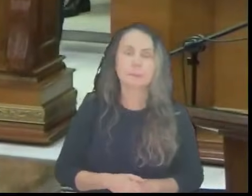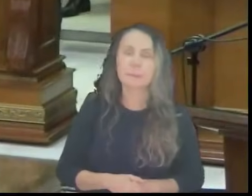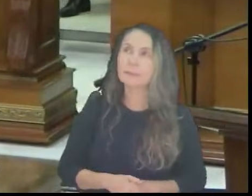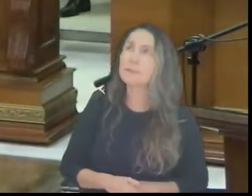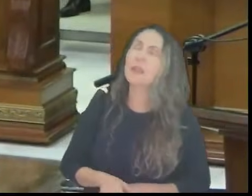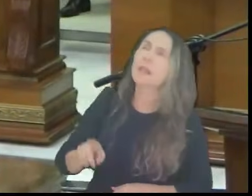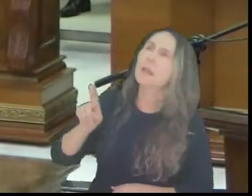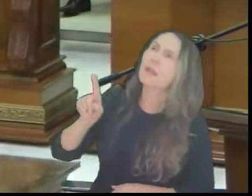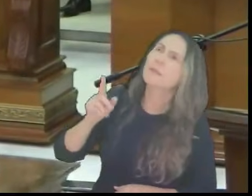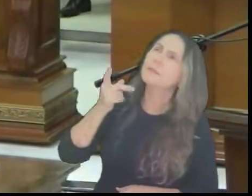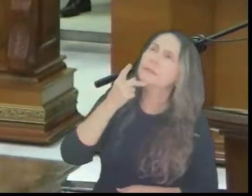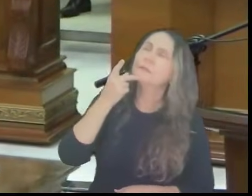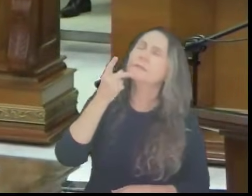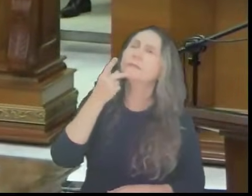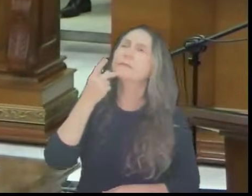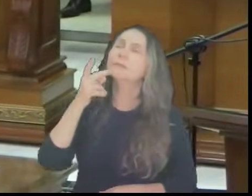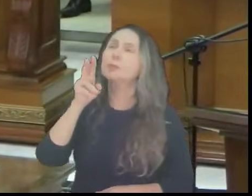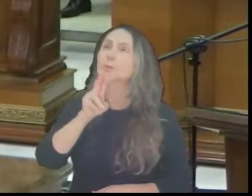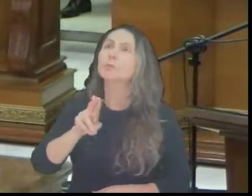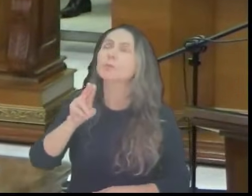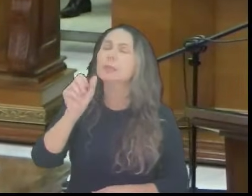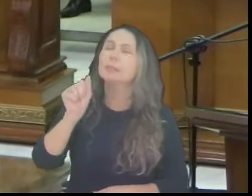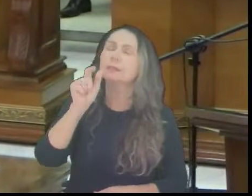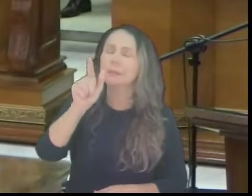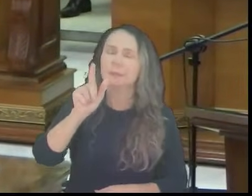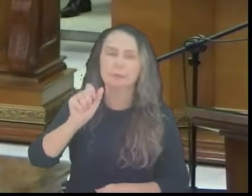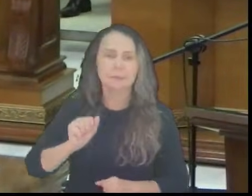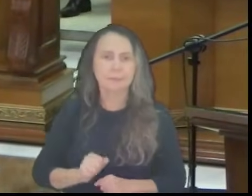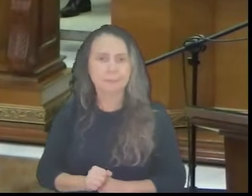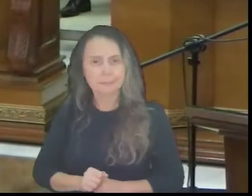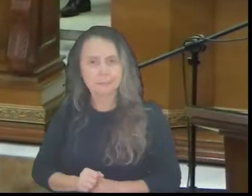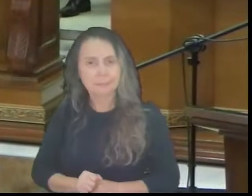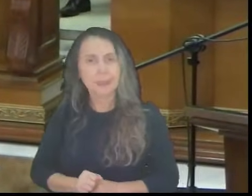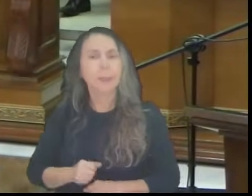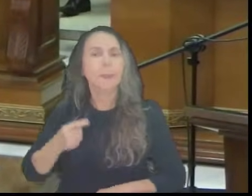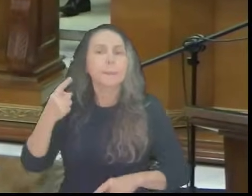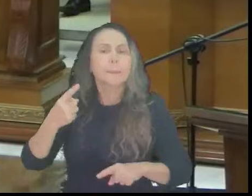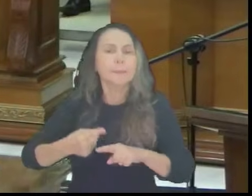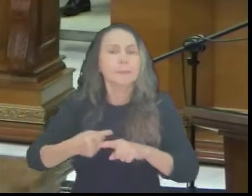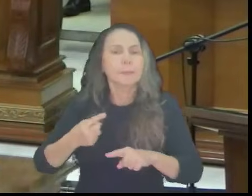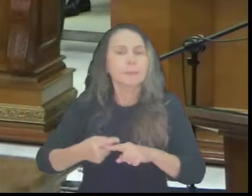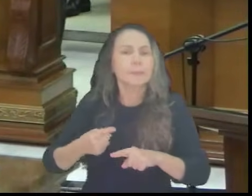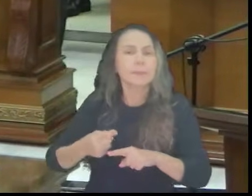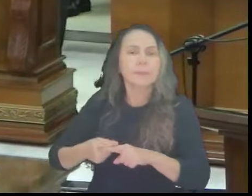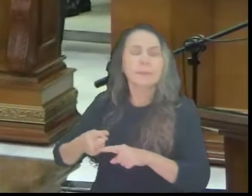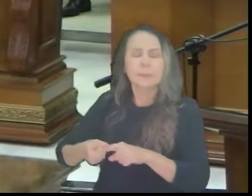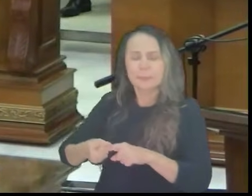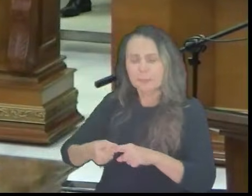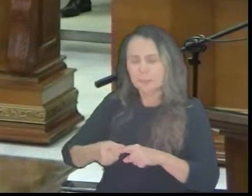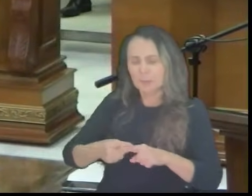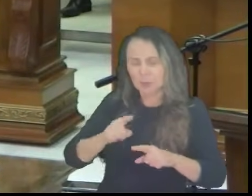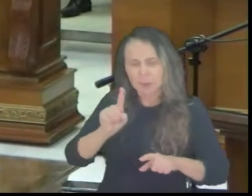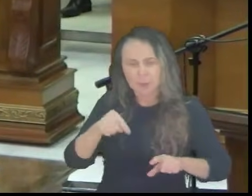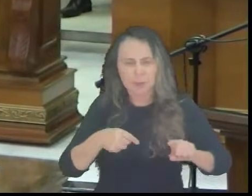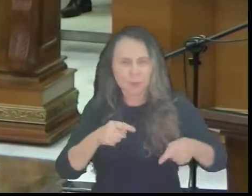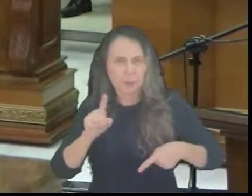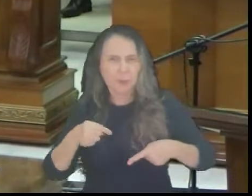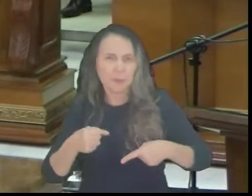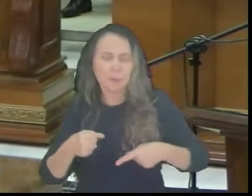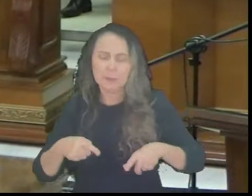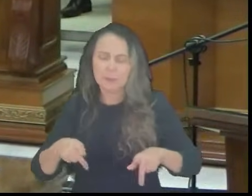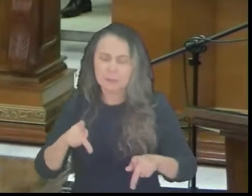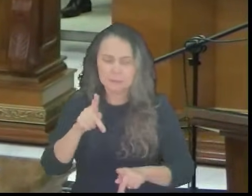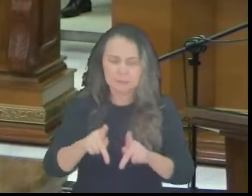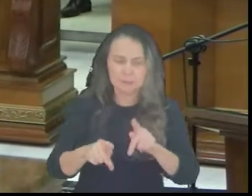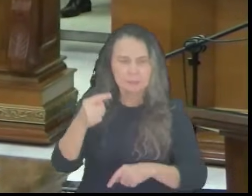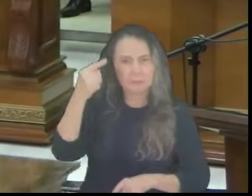teu servo, porque bramaram as gentes e os povos pensaram coisas